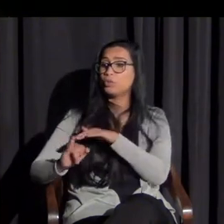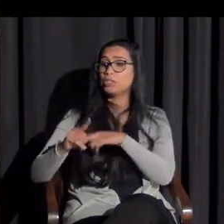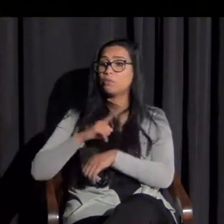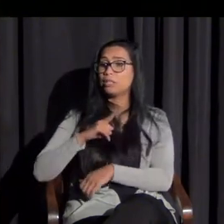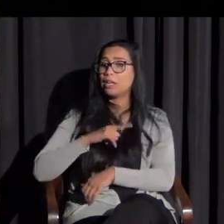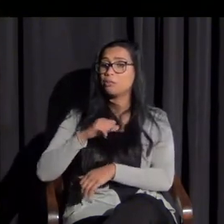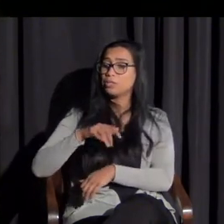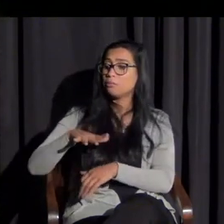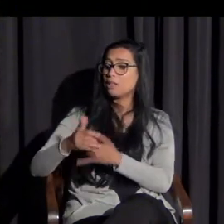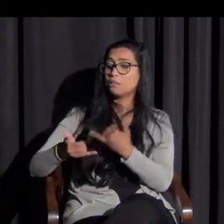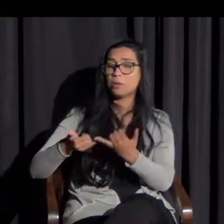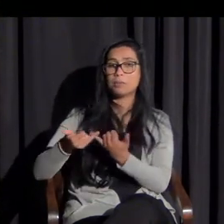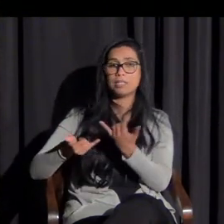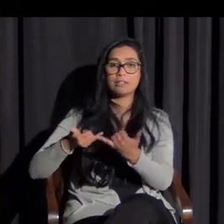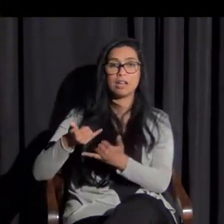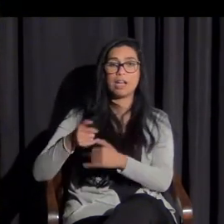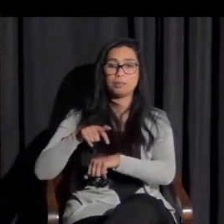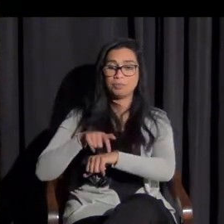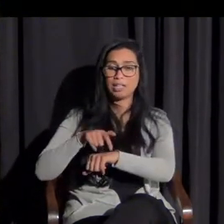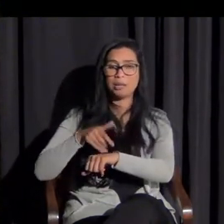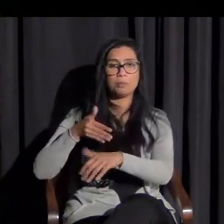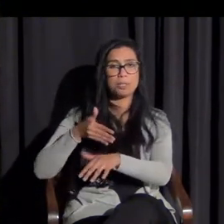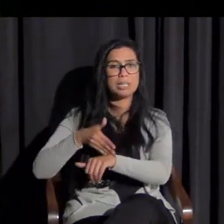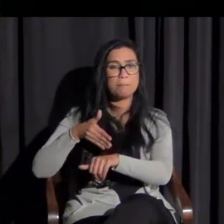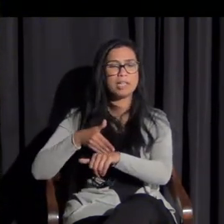muito demarcado, né? Um tempo